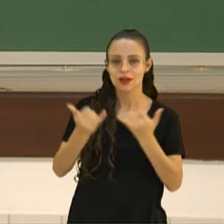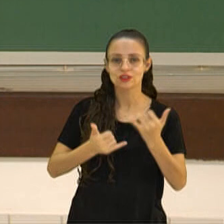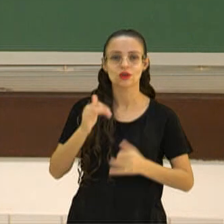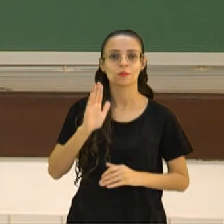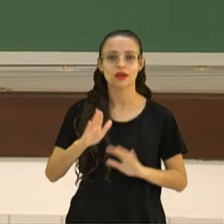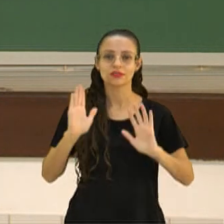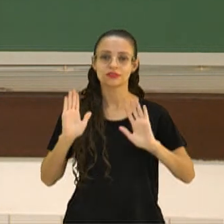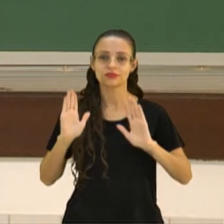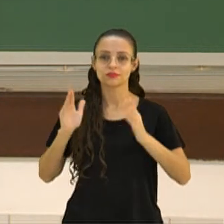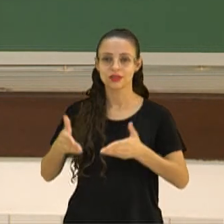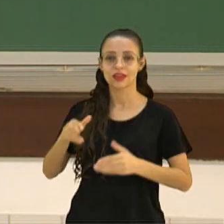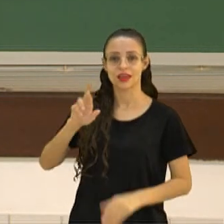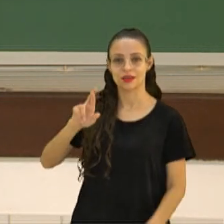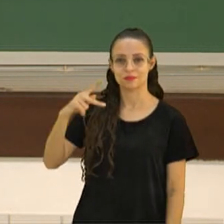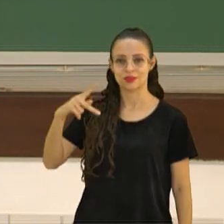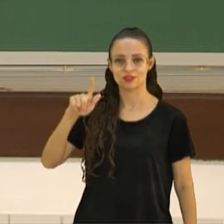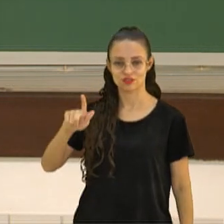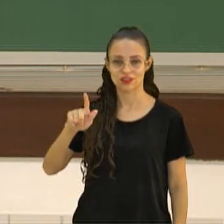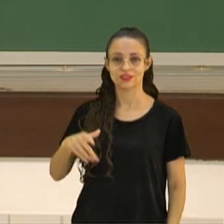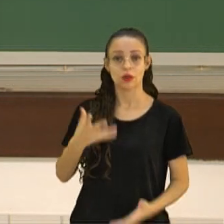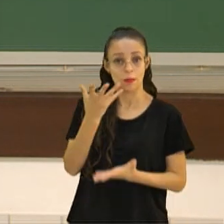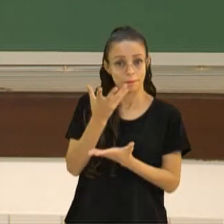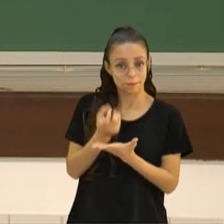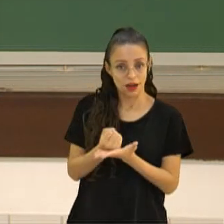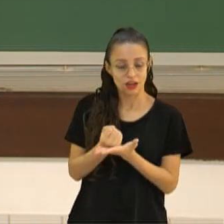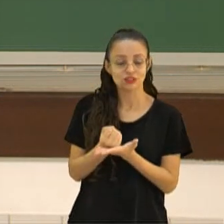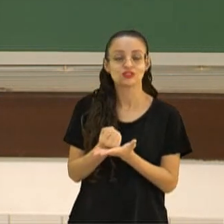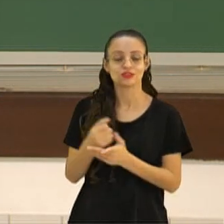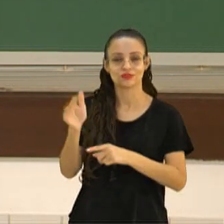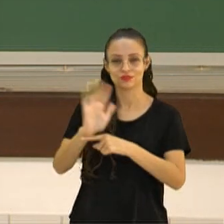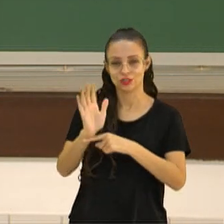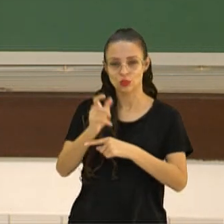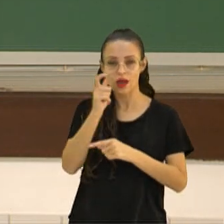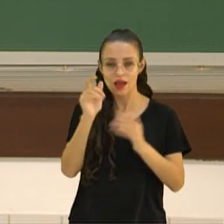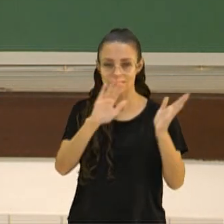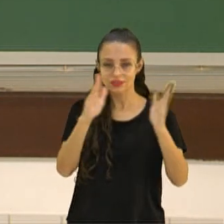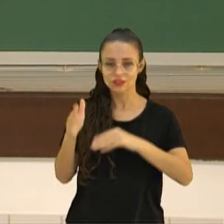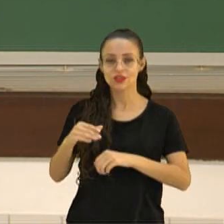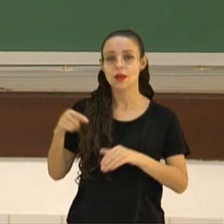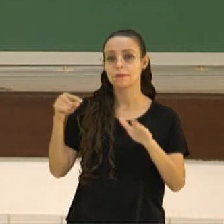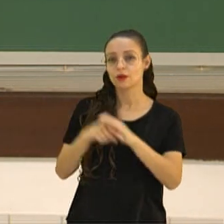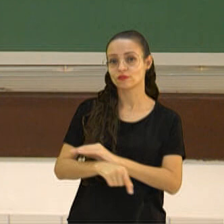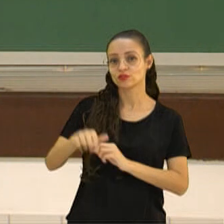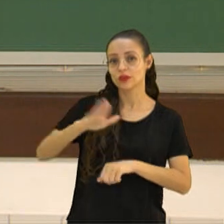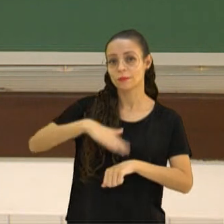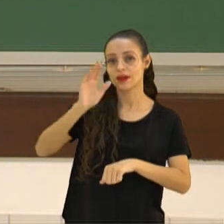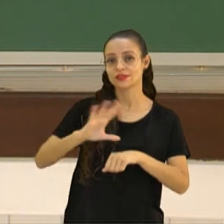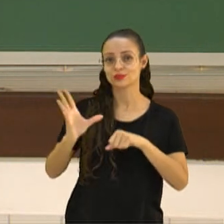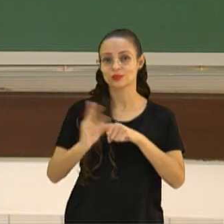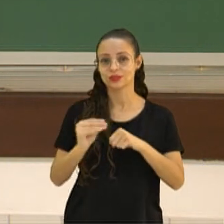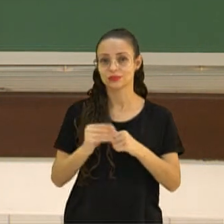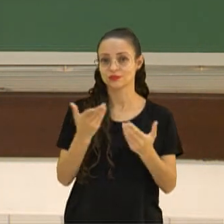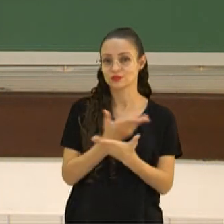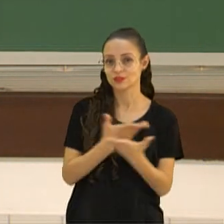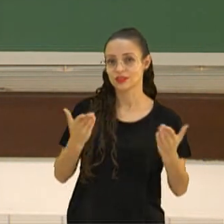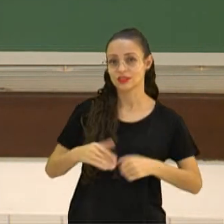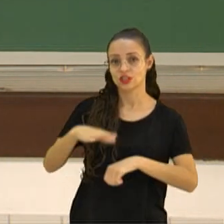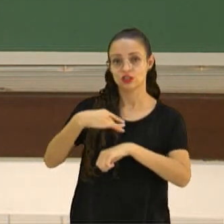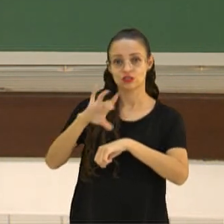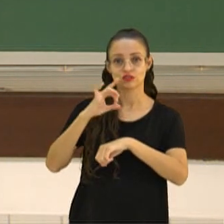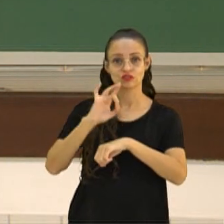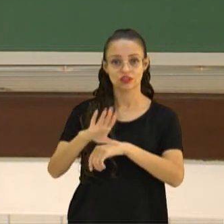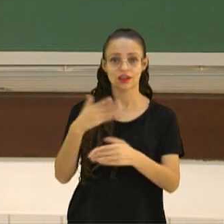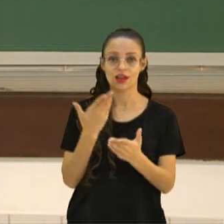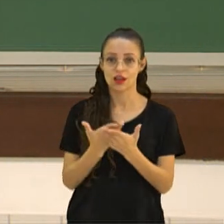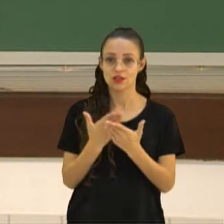do RPG. Então, baixa o material lá, assista os vídeos que vai estar aprofundando ainda mais o conhecimento. As dicas da aula de